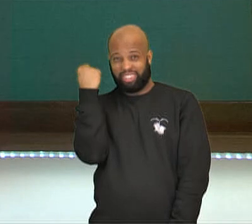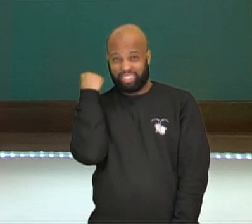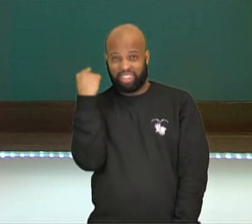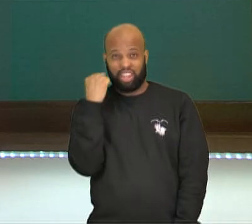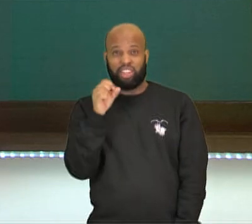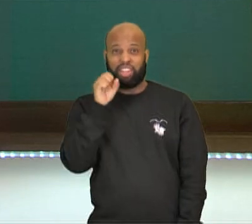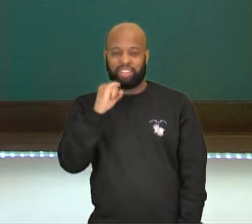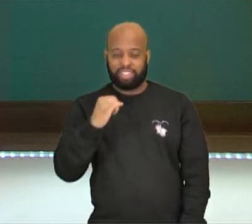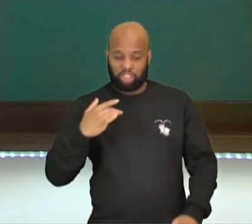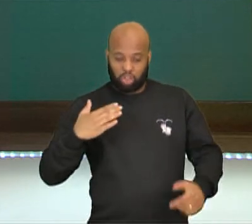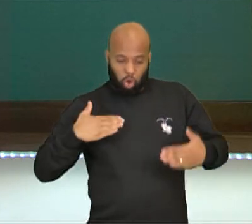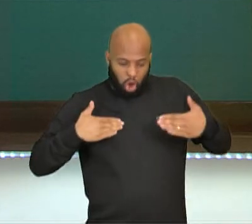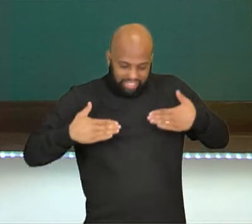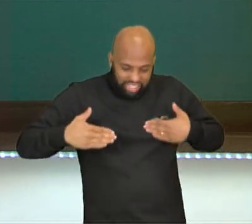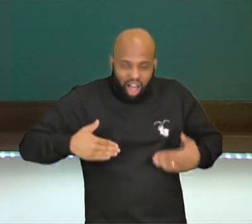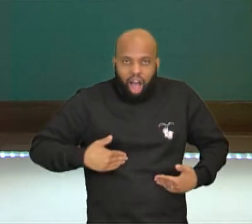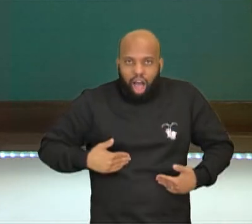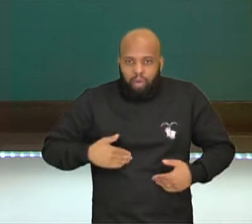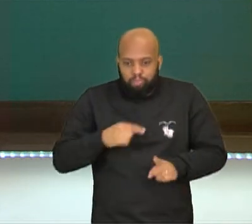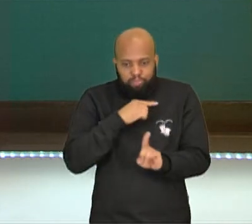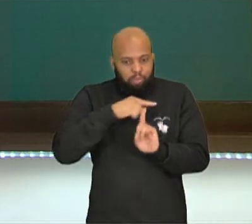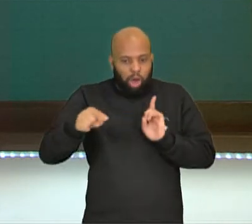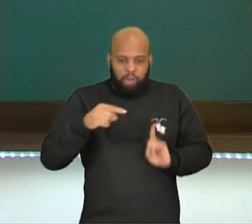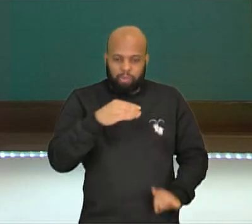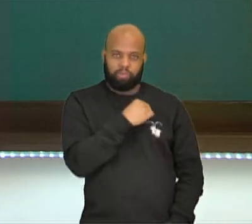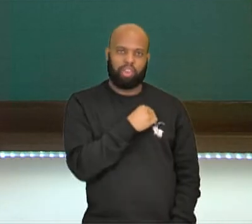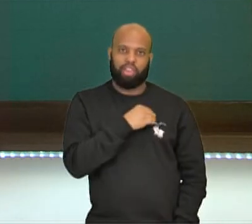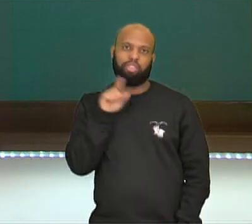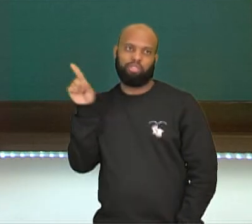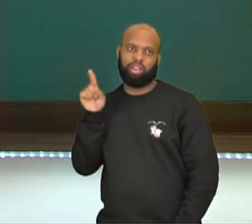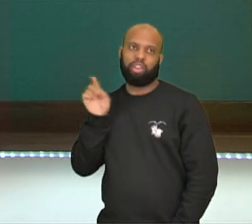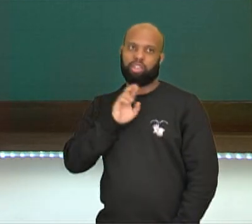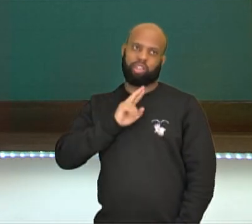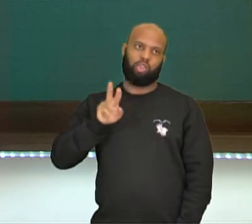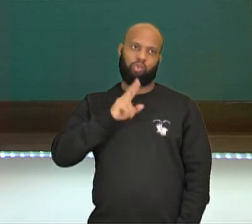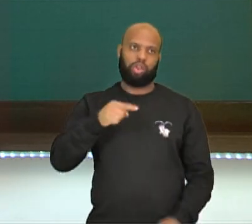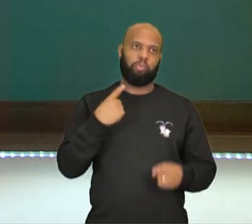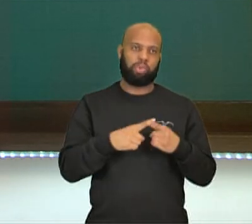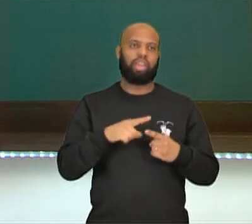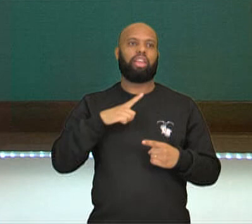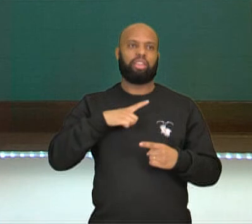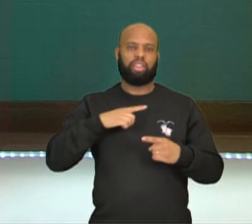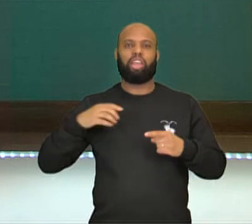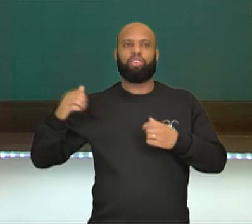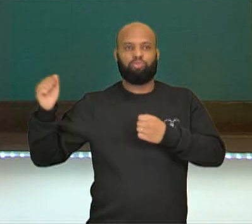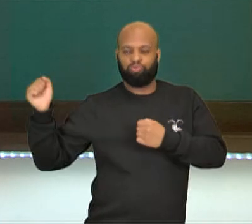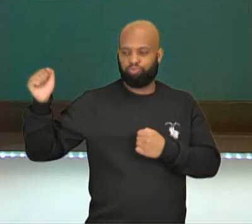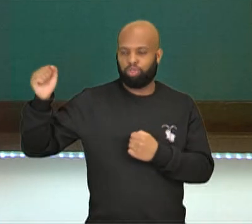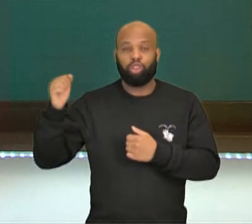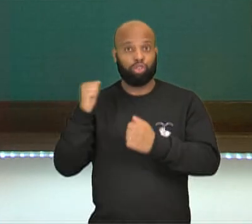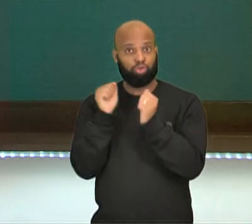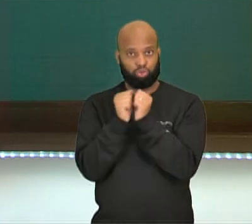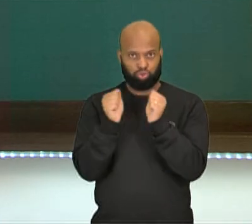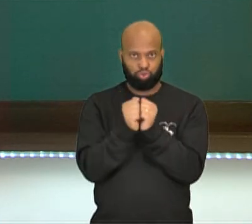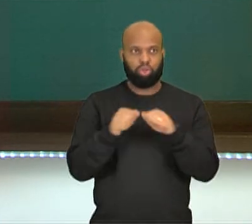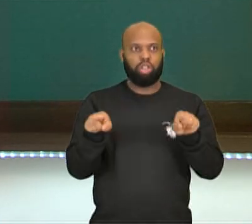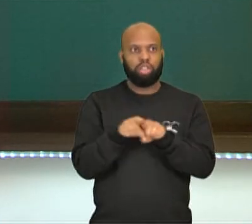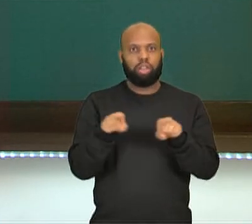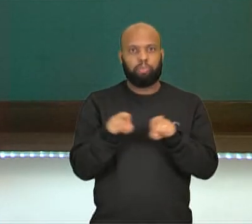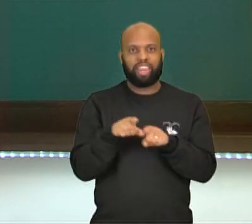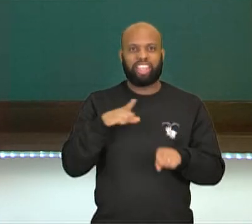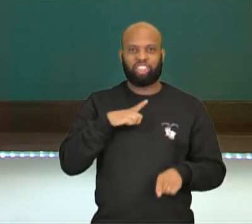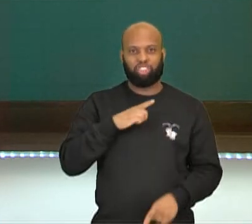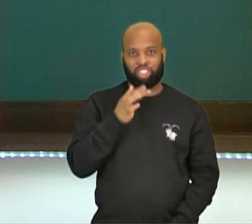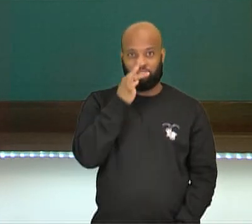ele era proibido. Aqui a gente já verifica que não, Acontece bastante o toque nas danças, como o tango, que a gente viu no